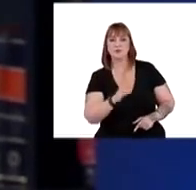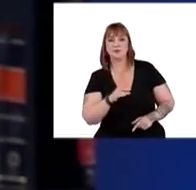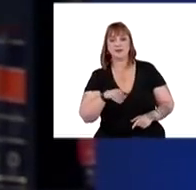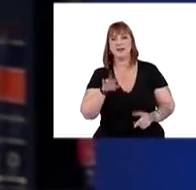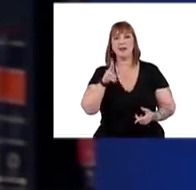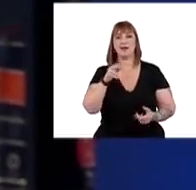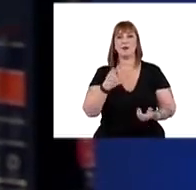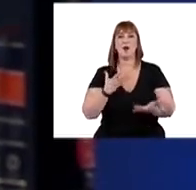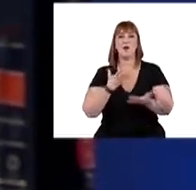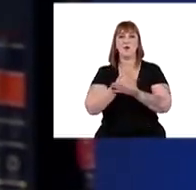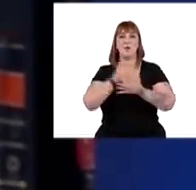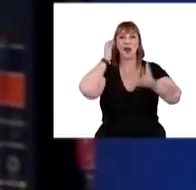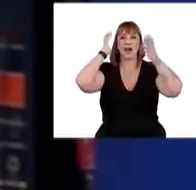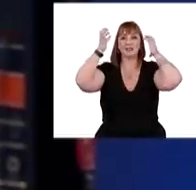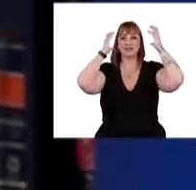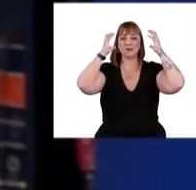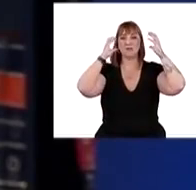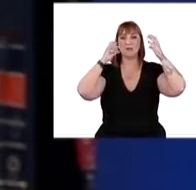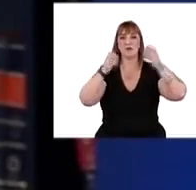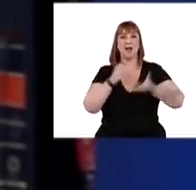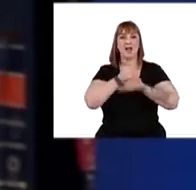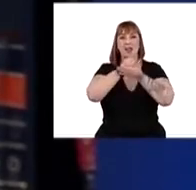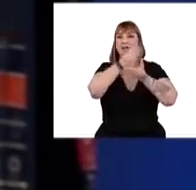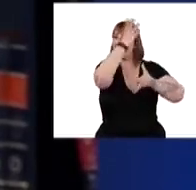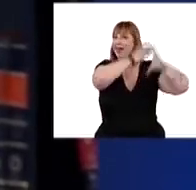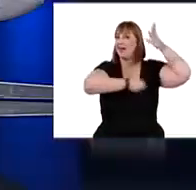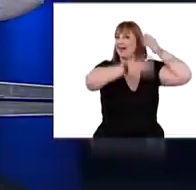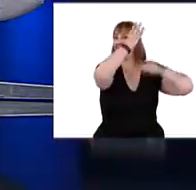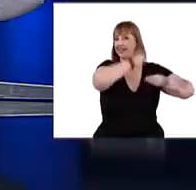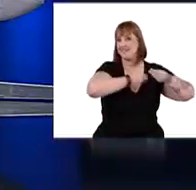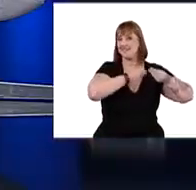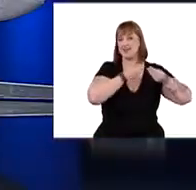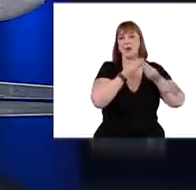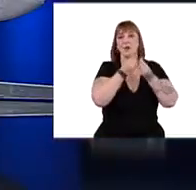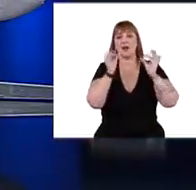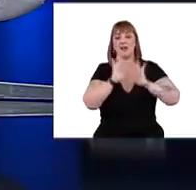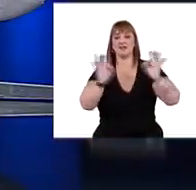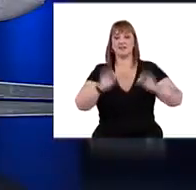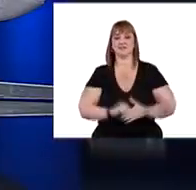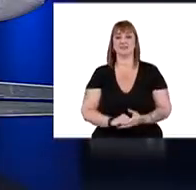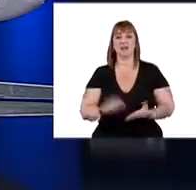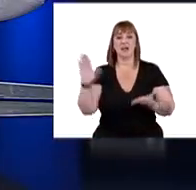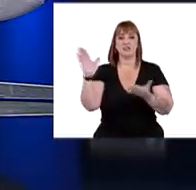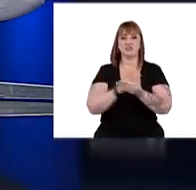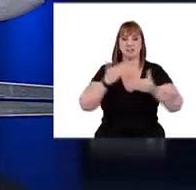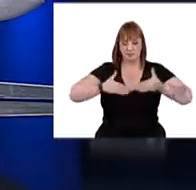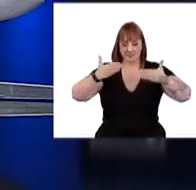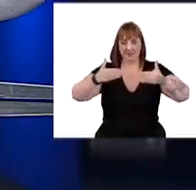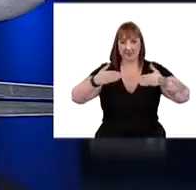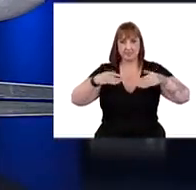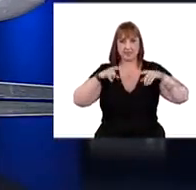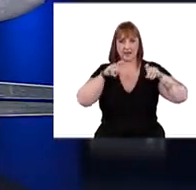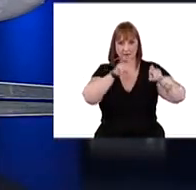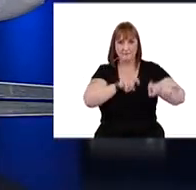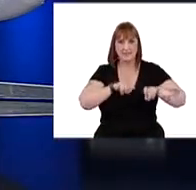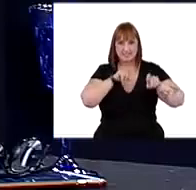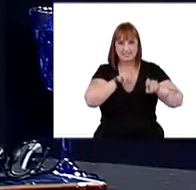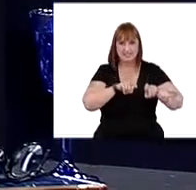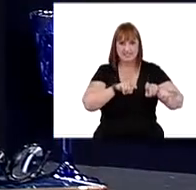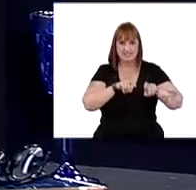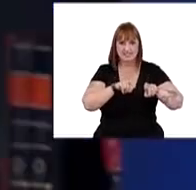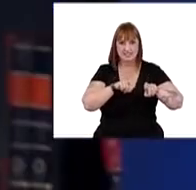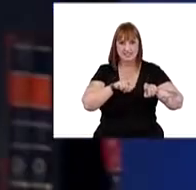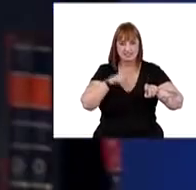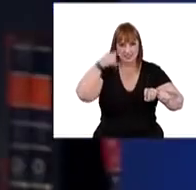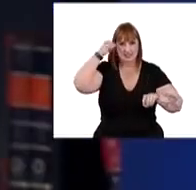shampoo e leva um condicionador de excelente qualidade. Mas nesse plano, está a extinção do Ministério da Fazenda? O senhor é contra o Ministério da Fazenda? Não